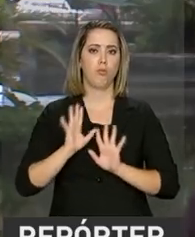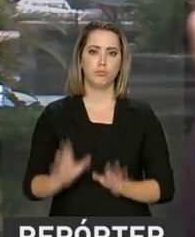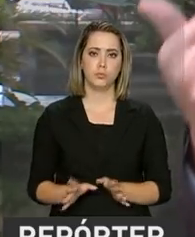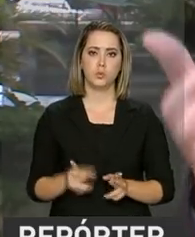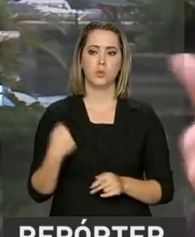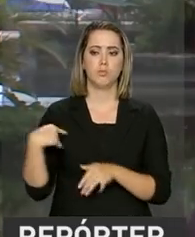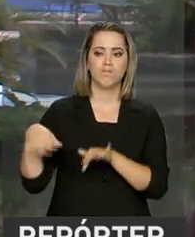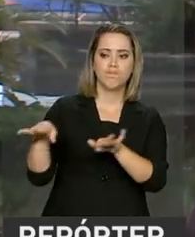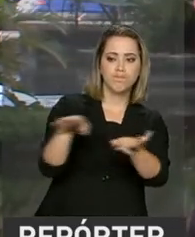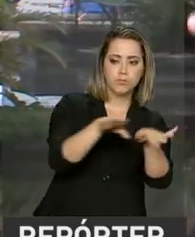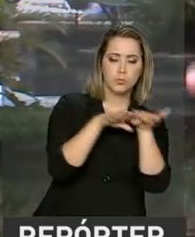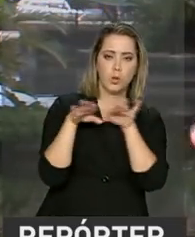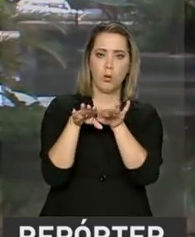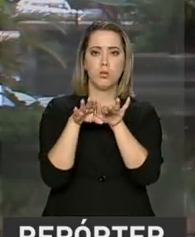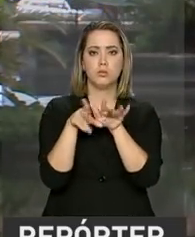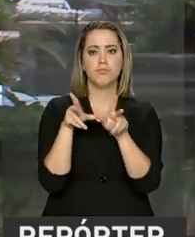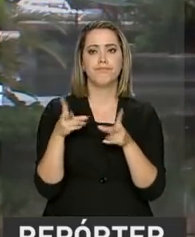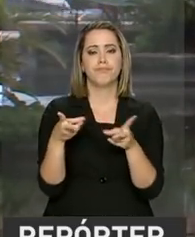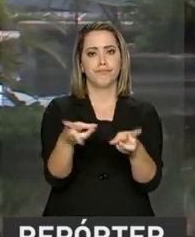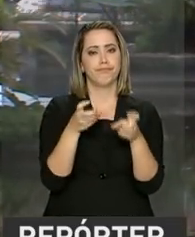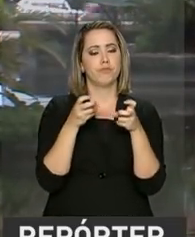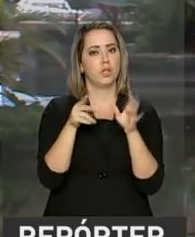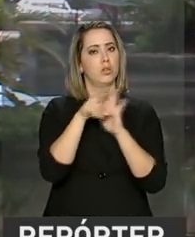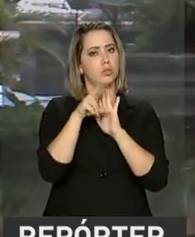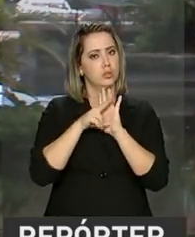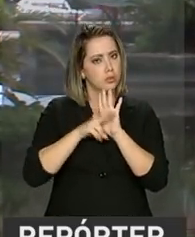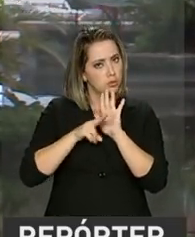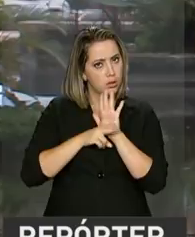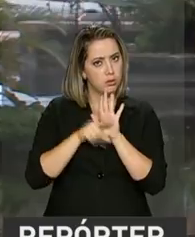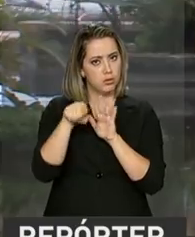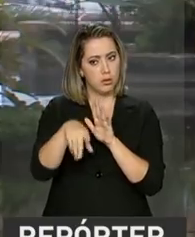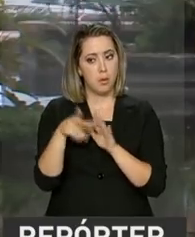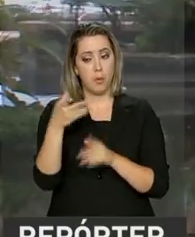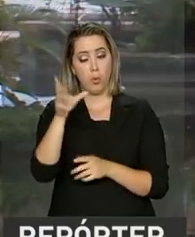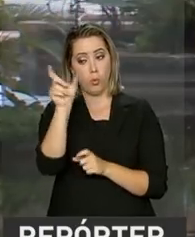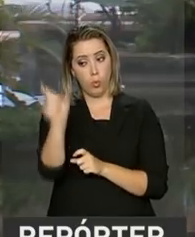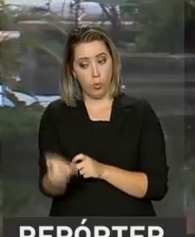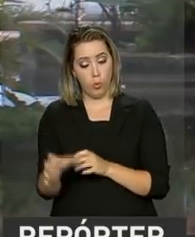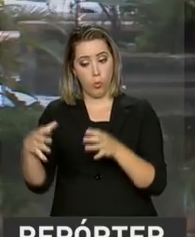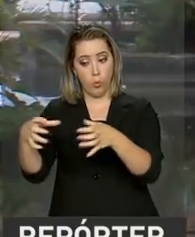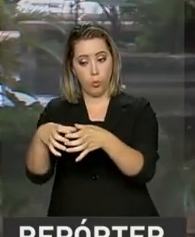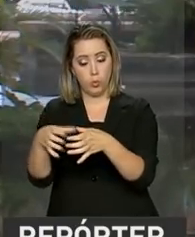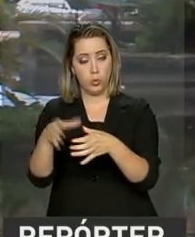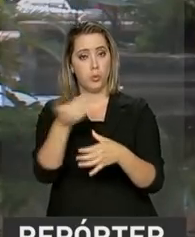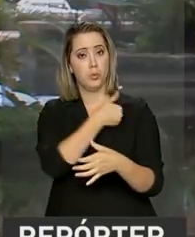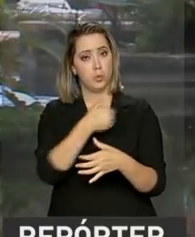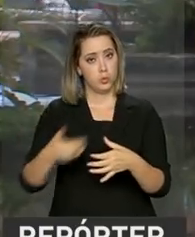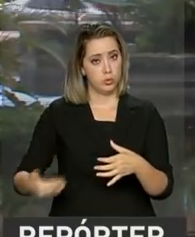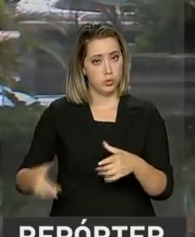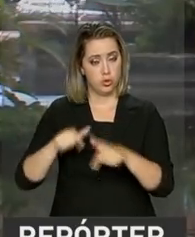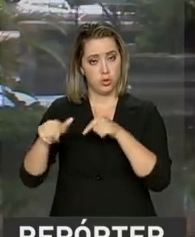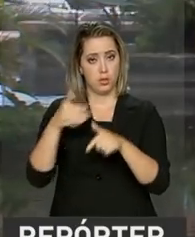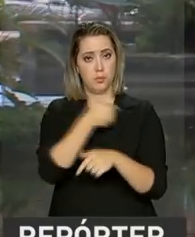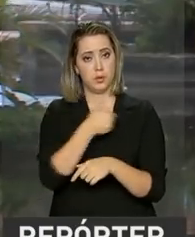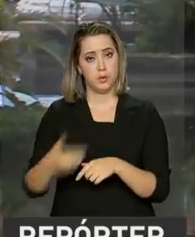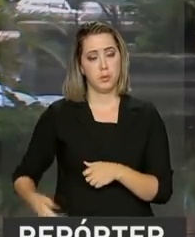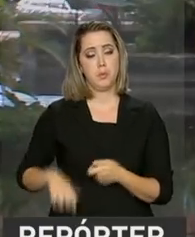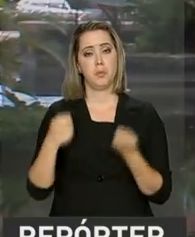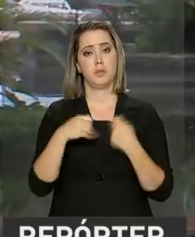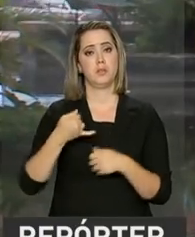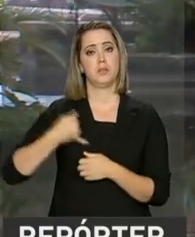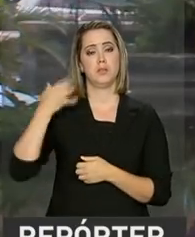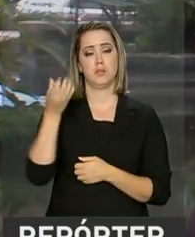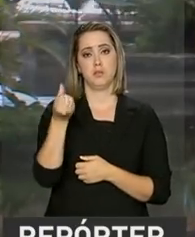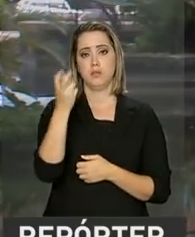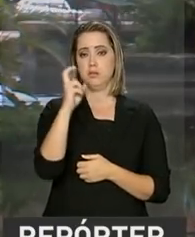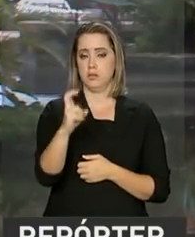igualização de requisitos para aposentadoria dos servidores precisaram ter a idade mínima de 65 anos de idade